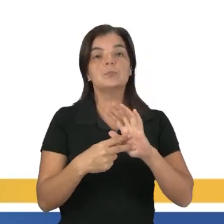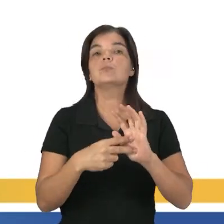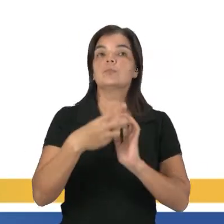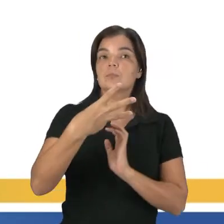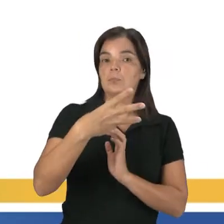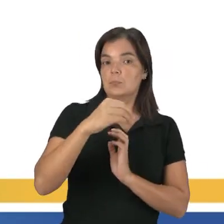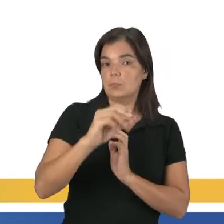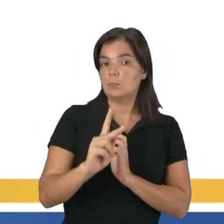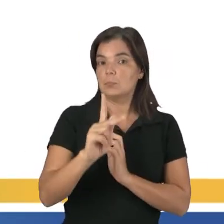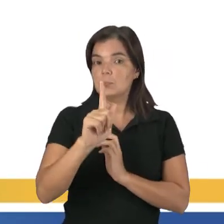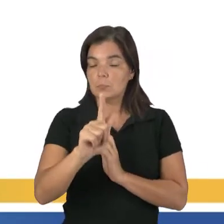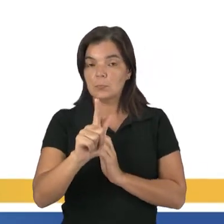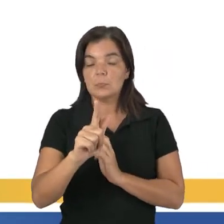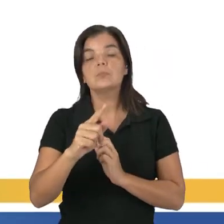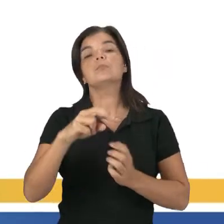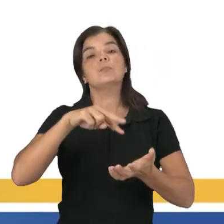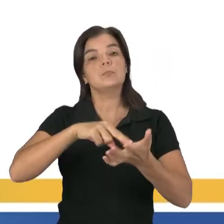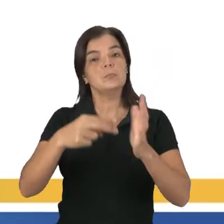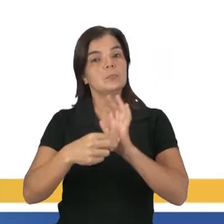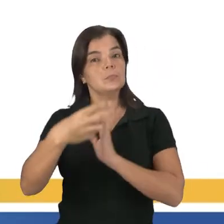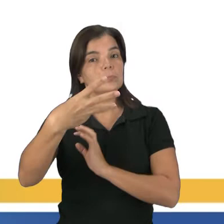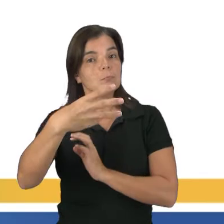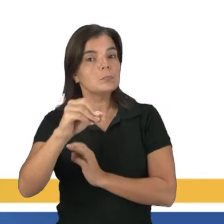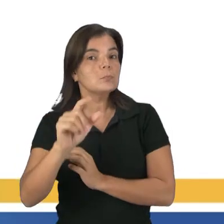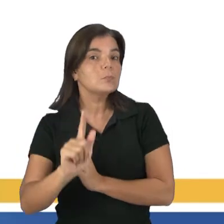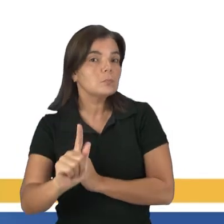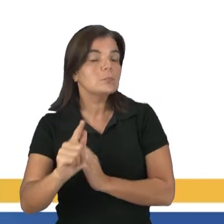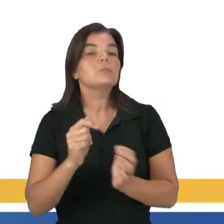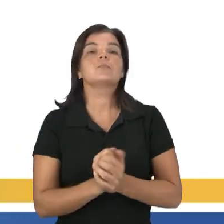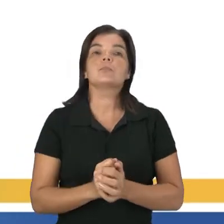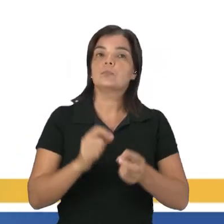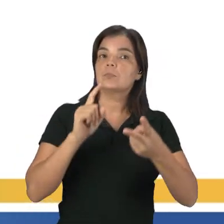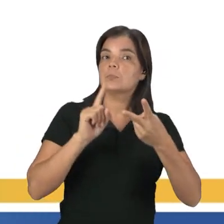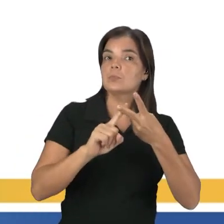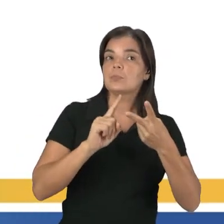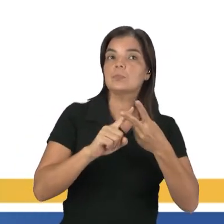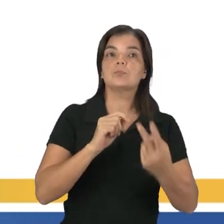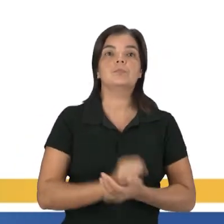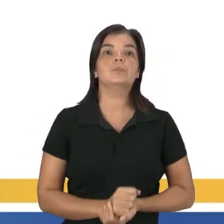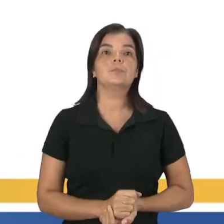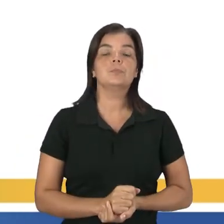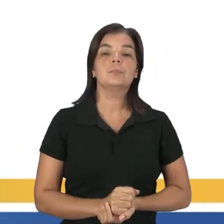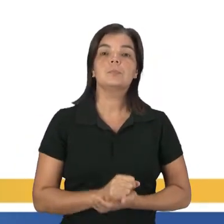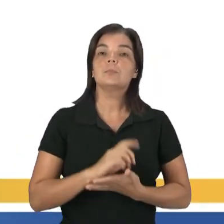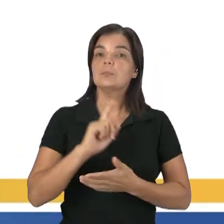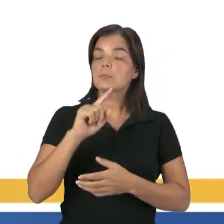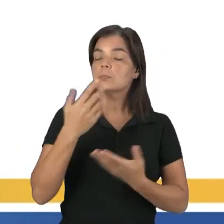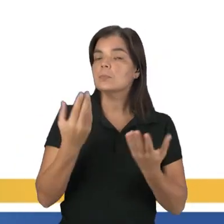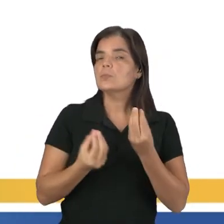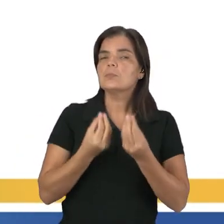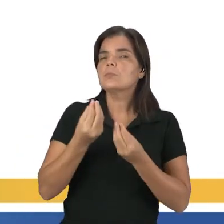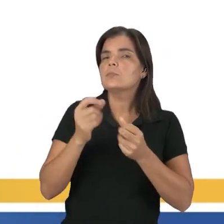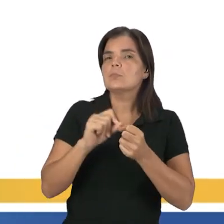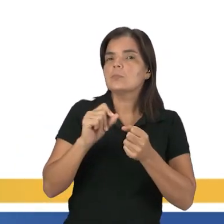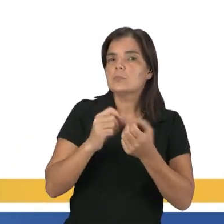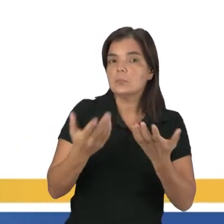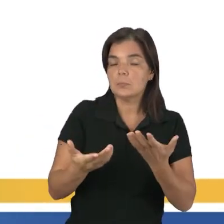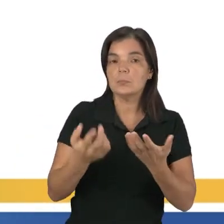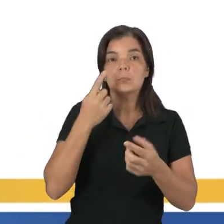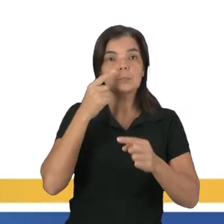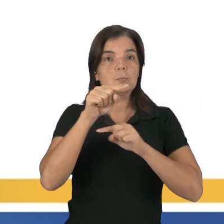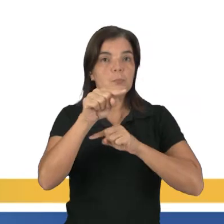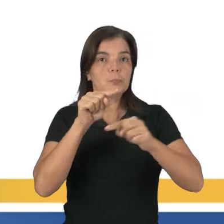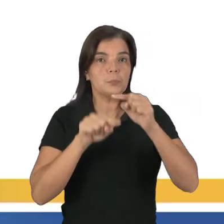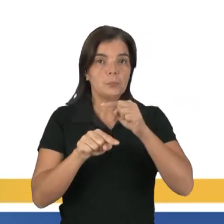quilos equivale a 30.000 gramas. Fiz o primeiro passo, agora eu vou para o segundo, né? E o que eu vou fazer? Né? Eu